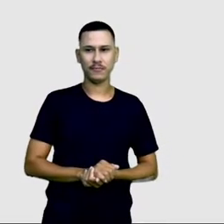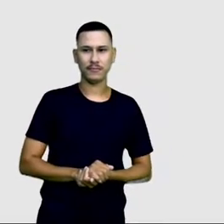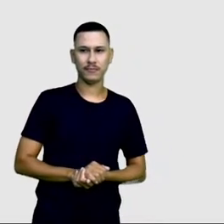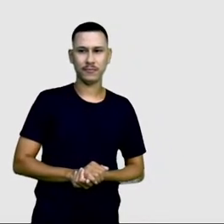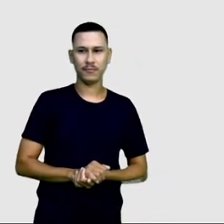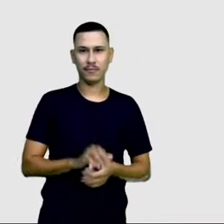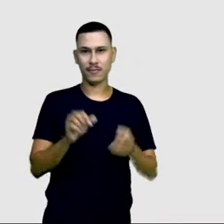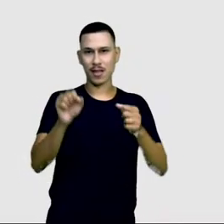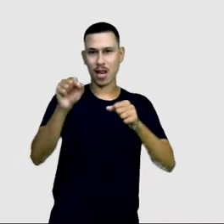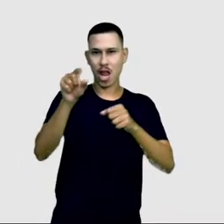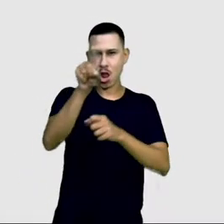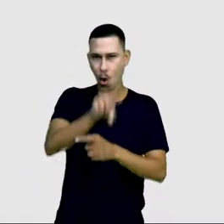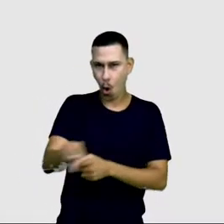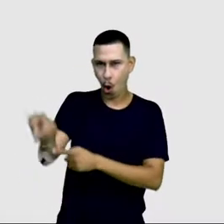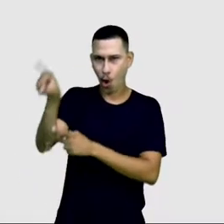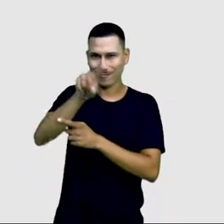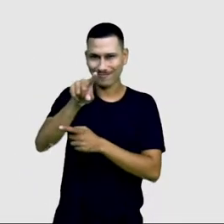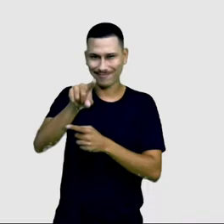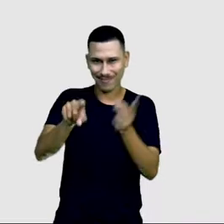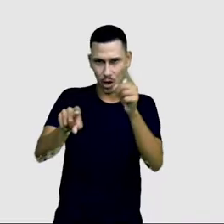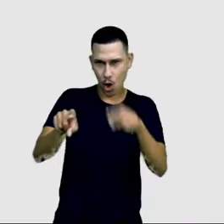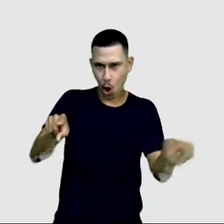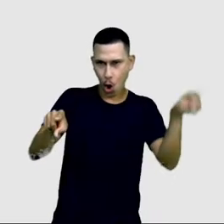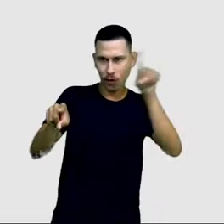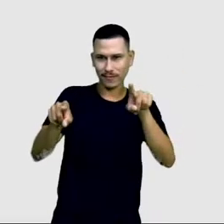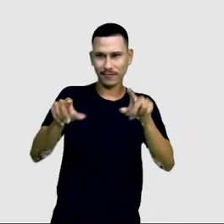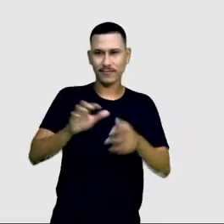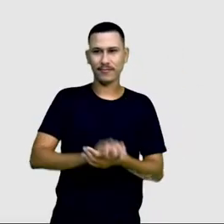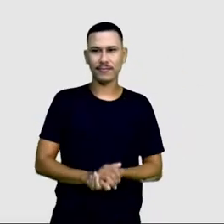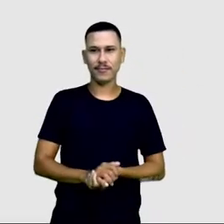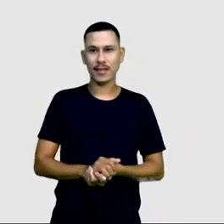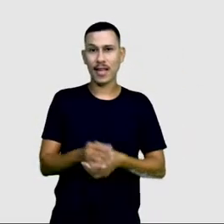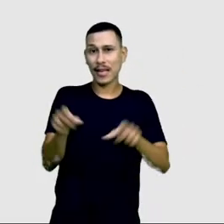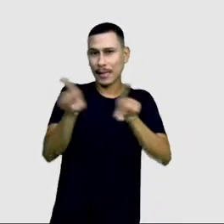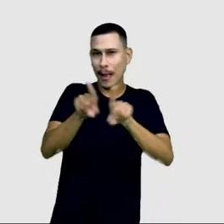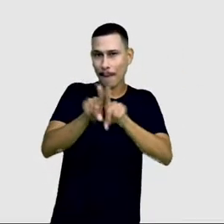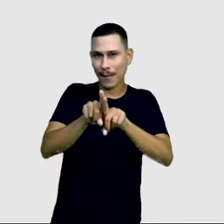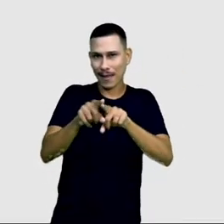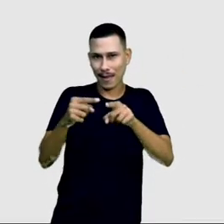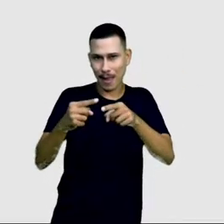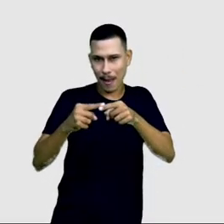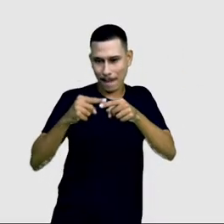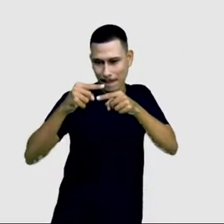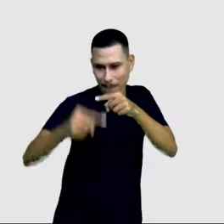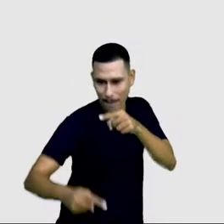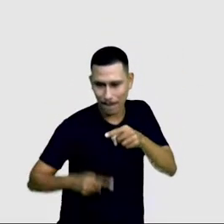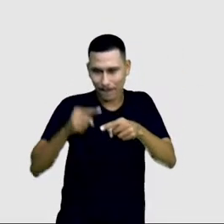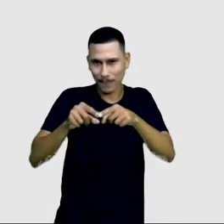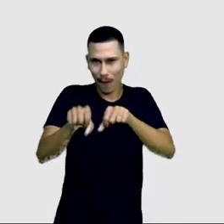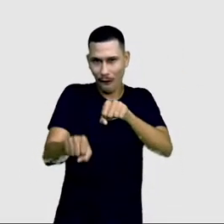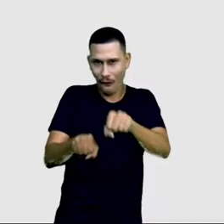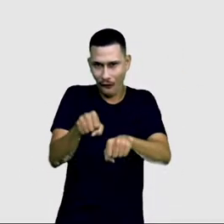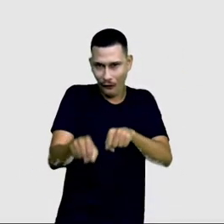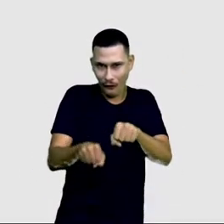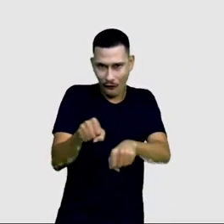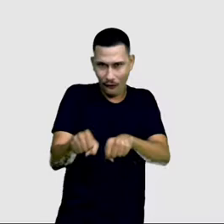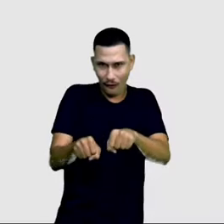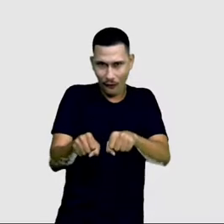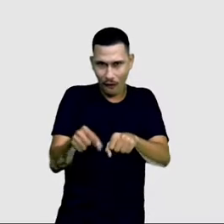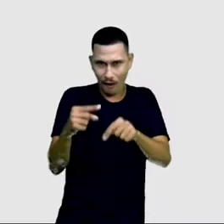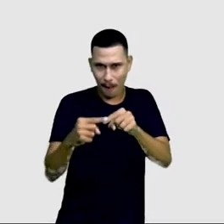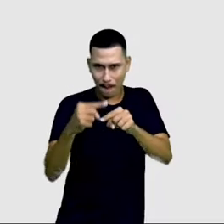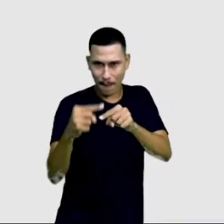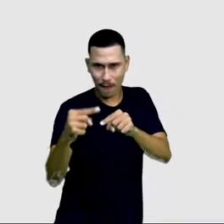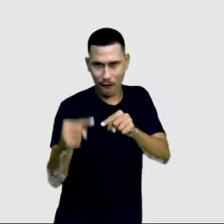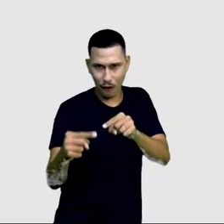são? As rodas, tá certo? Também a coroa, que tem a engrenagem ali, a coroa de